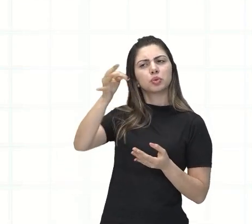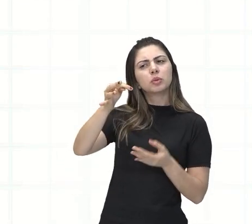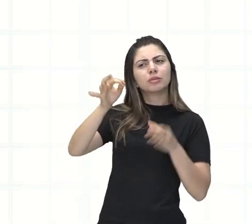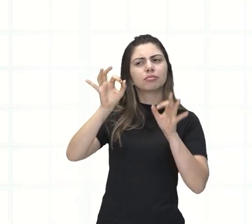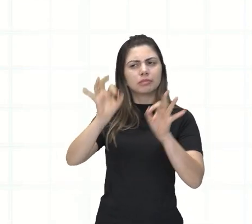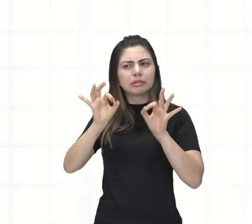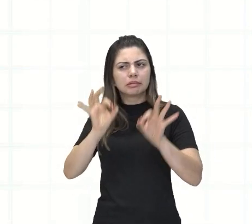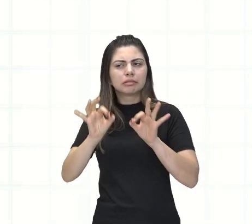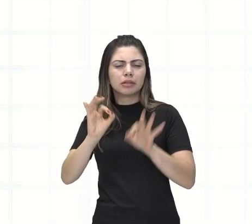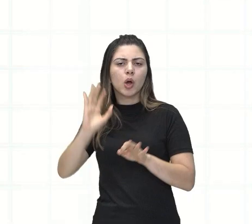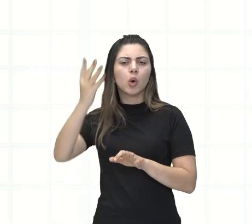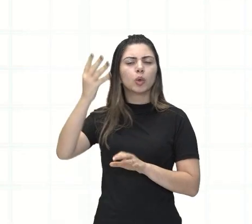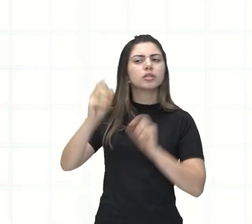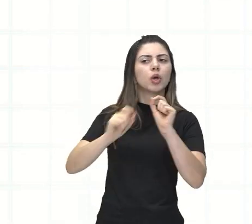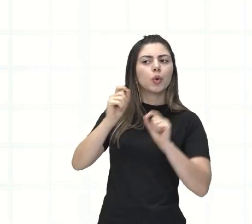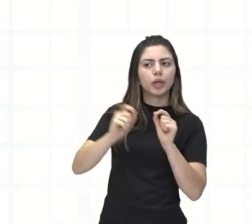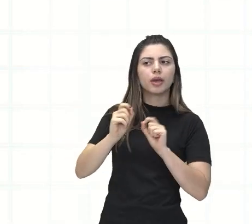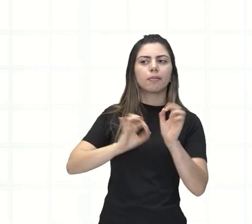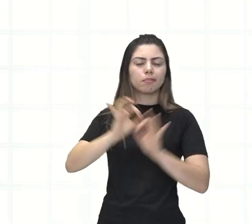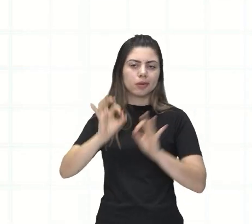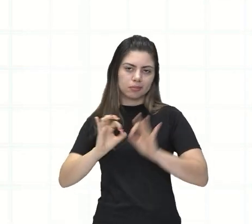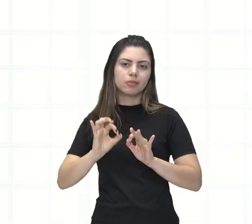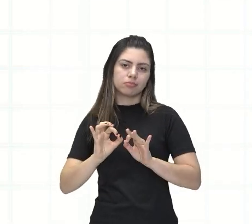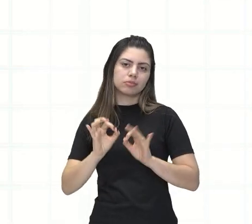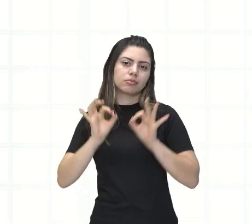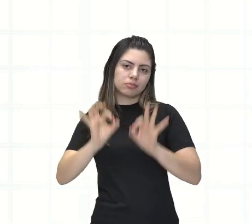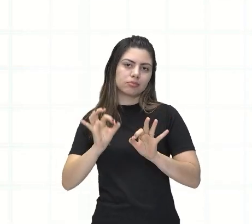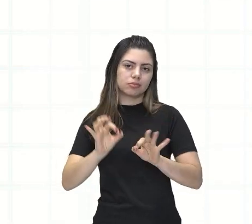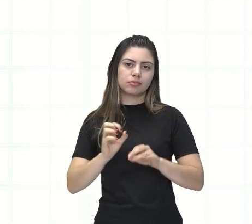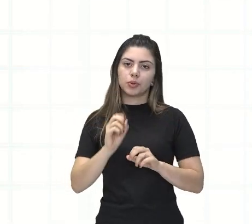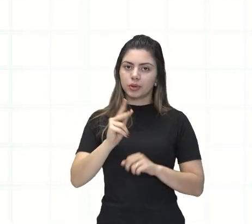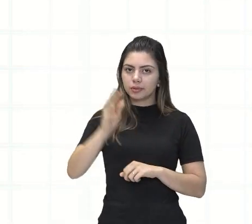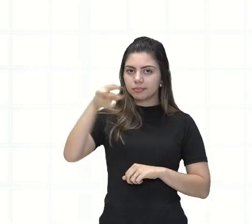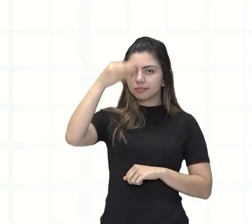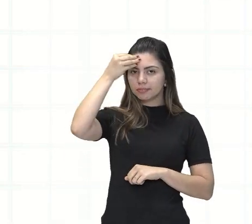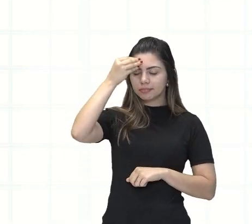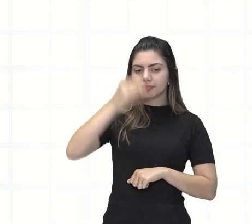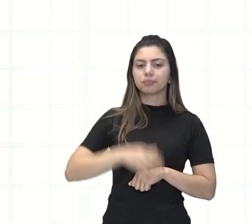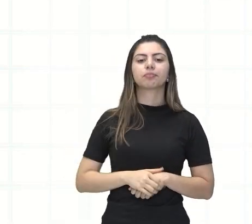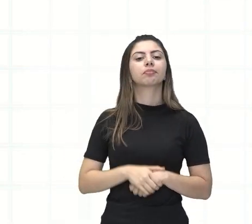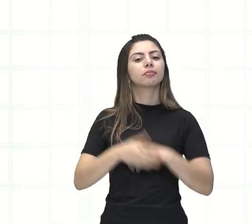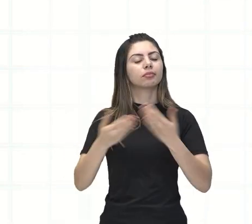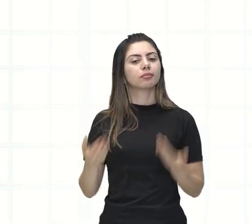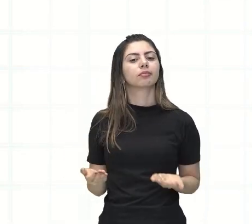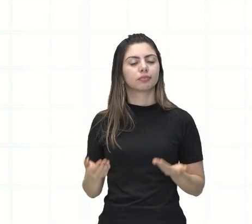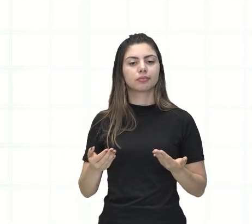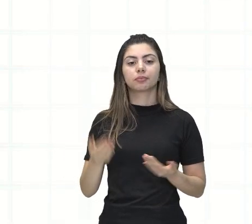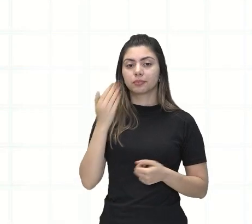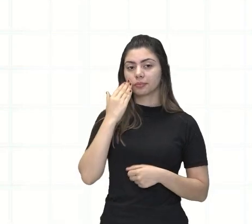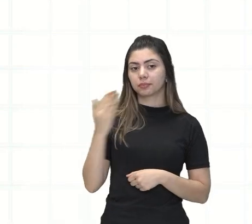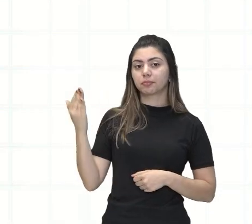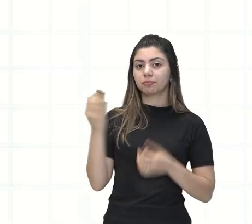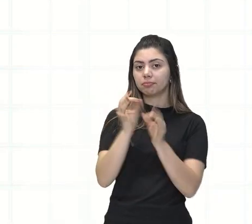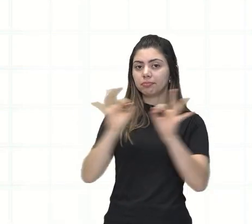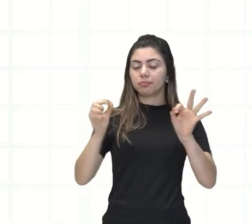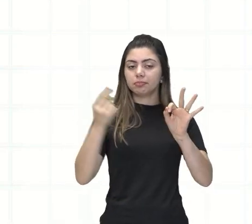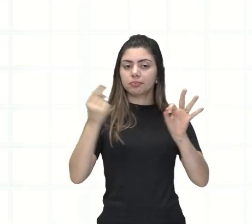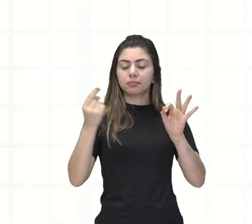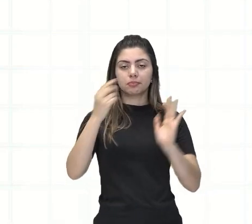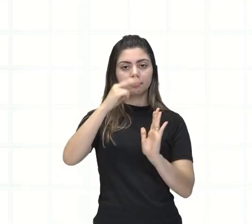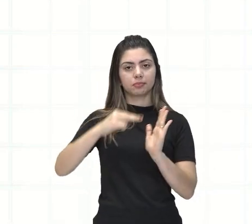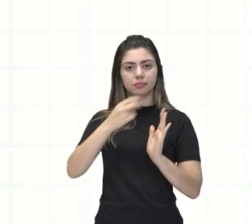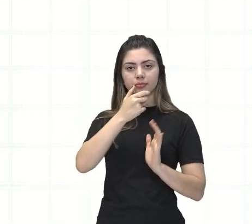certeza, elas são mais certas de acontecer, ok? Então, aqui está falando assim a primeira, I am going to visit